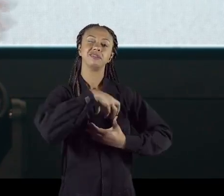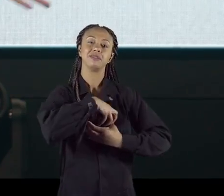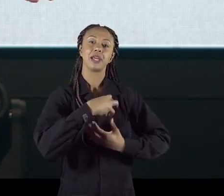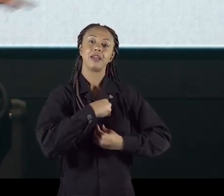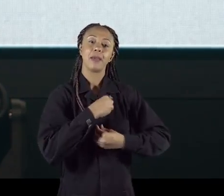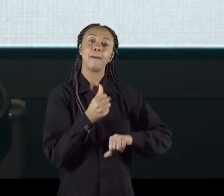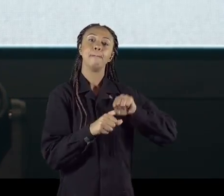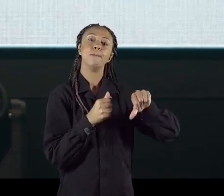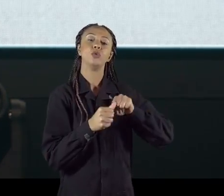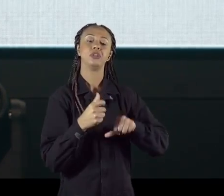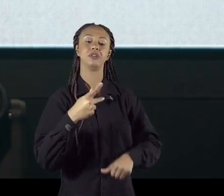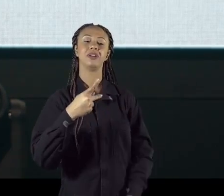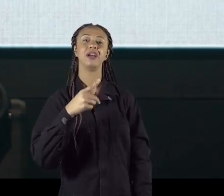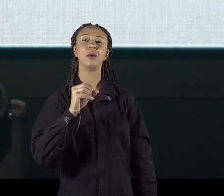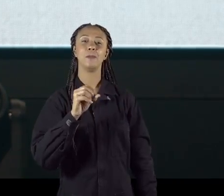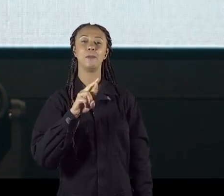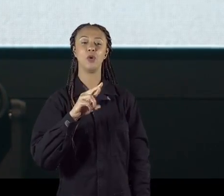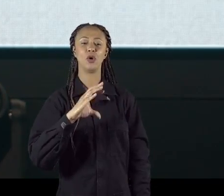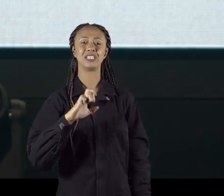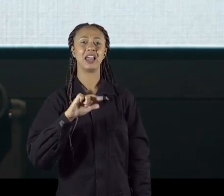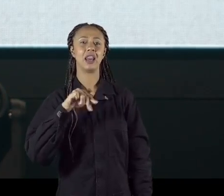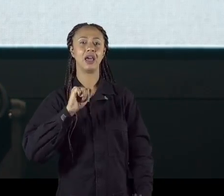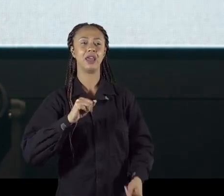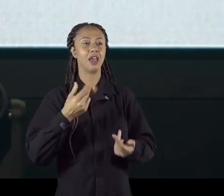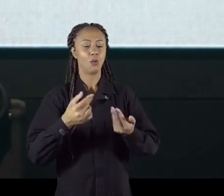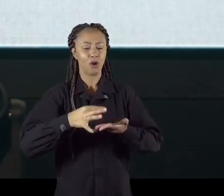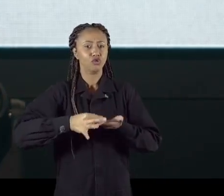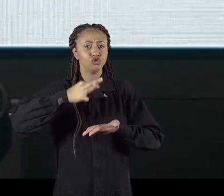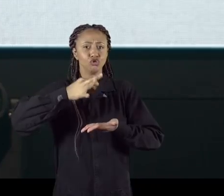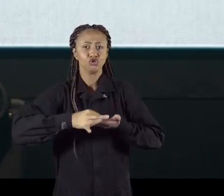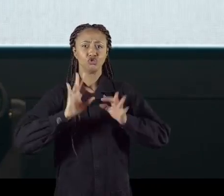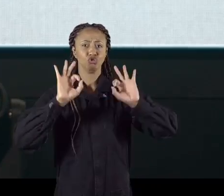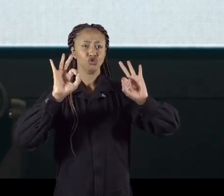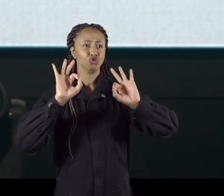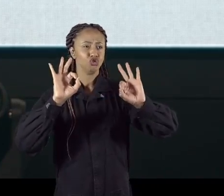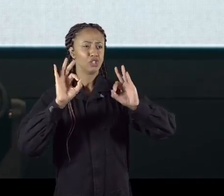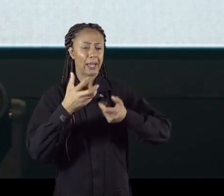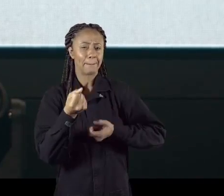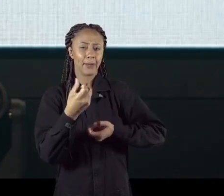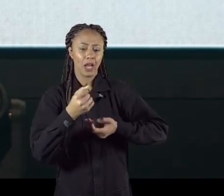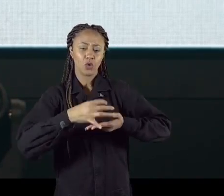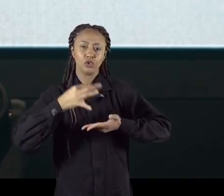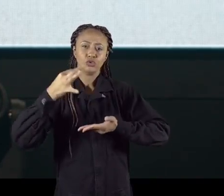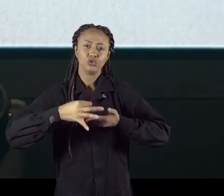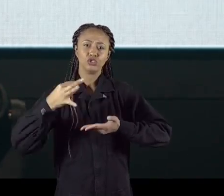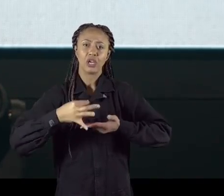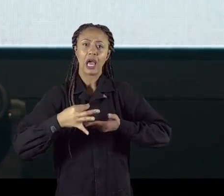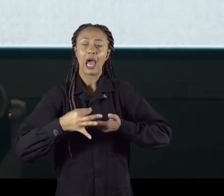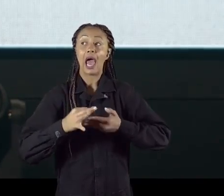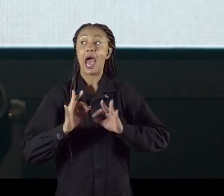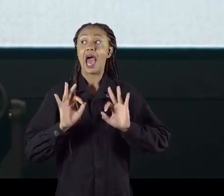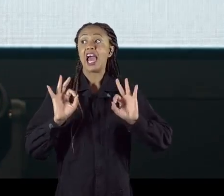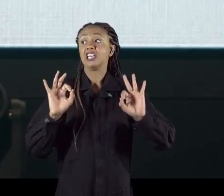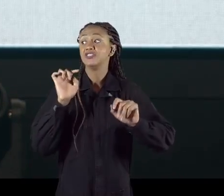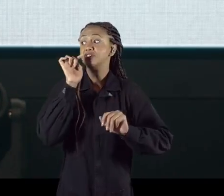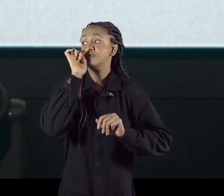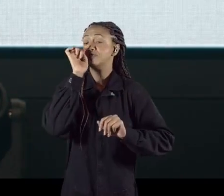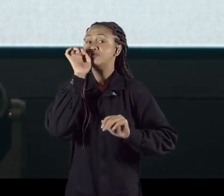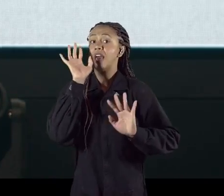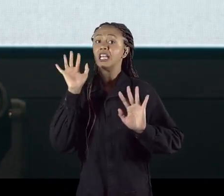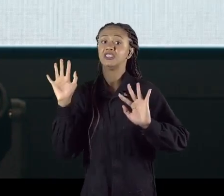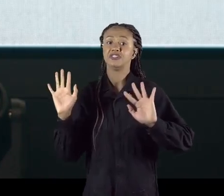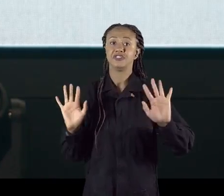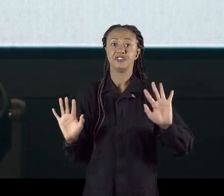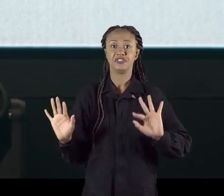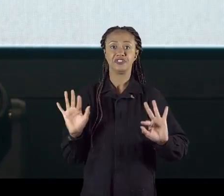e vai rachar porque no fundo você é barro o rock Paulo diz assim